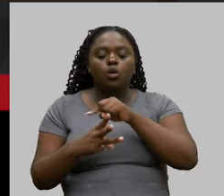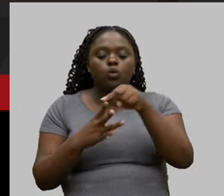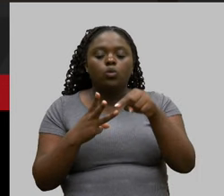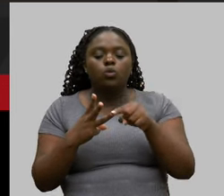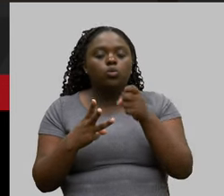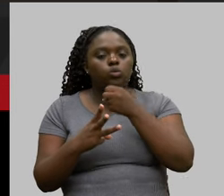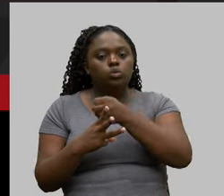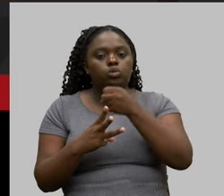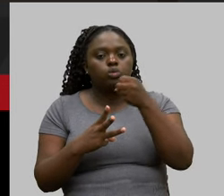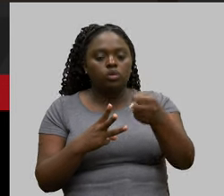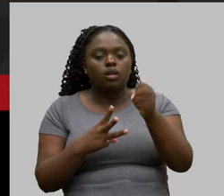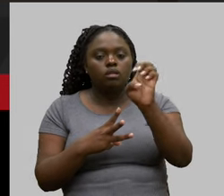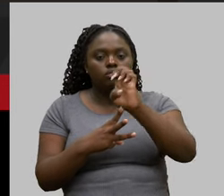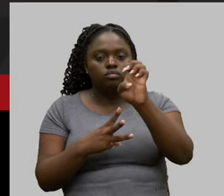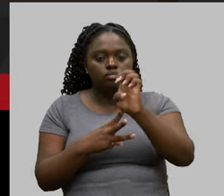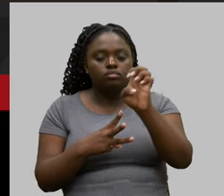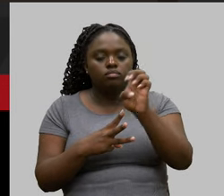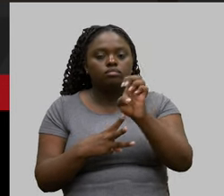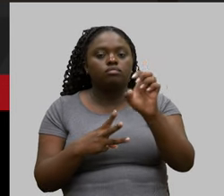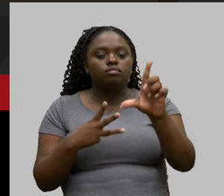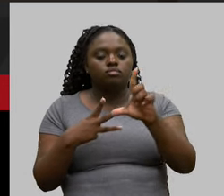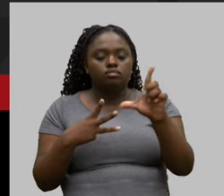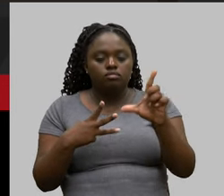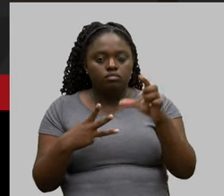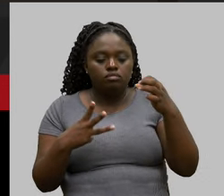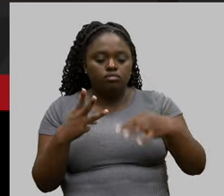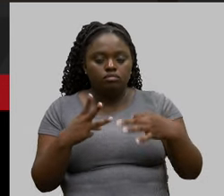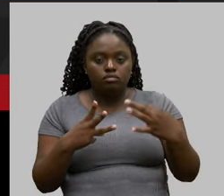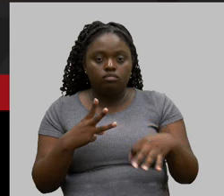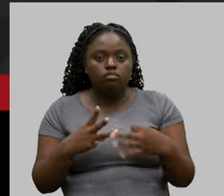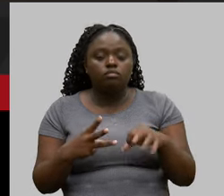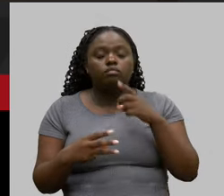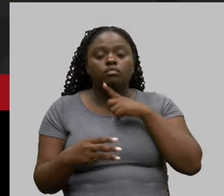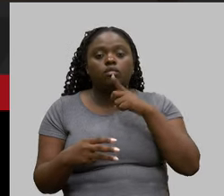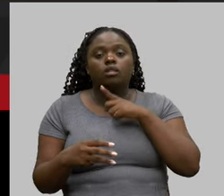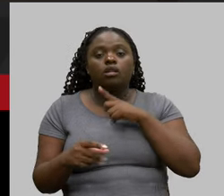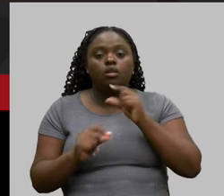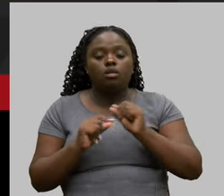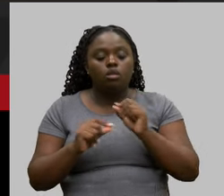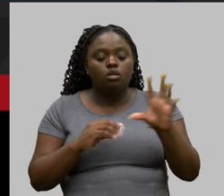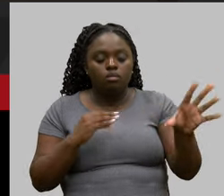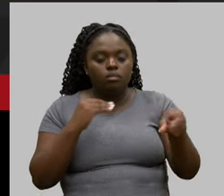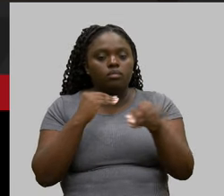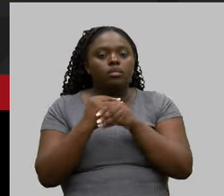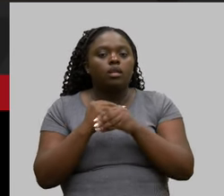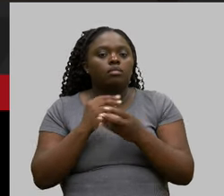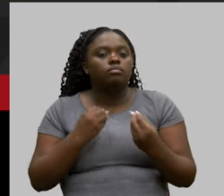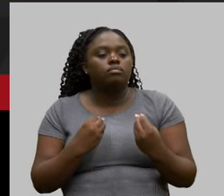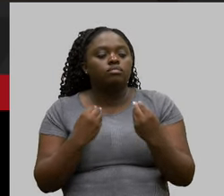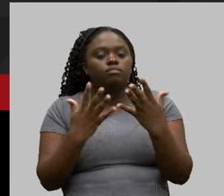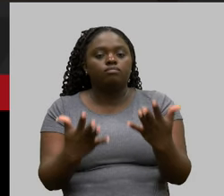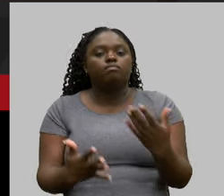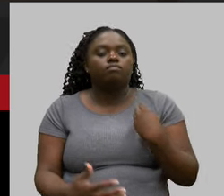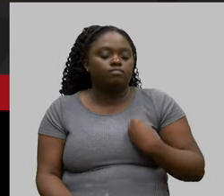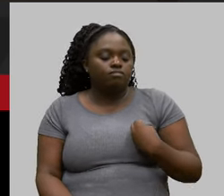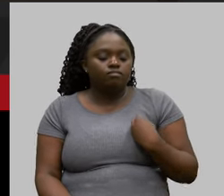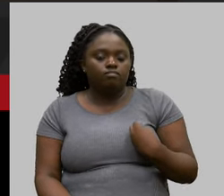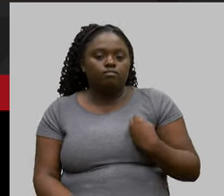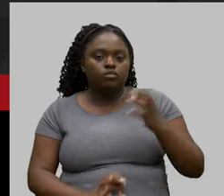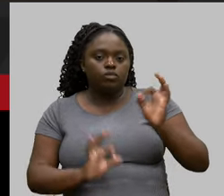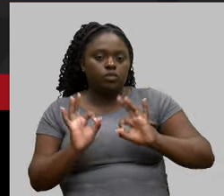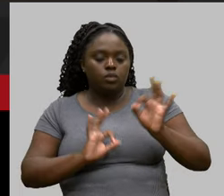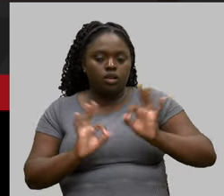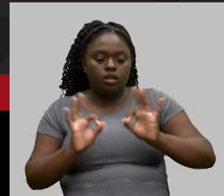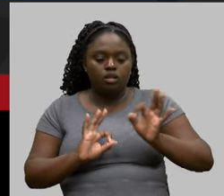intermédio de entidades fechadas de previdências complementares de natureza pública que ofere serão aos respectivos participantes do planos de